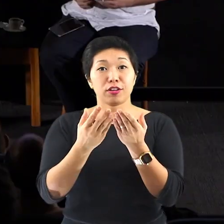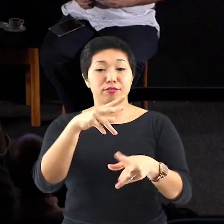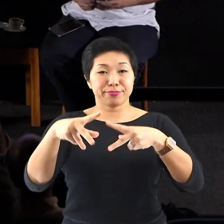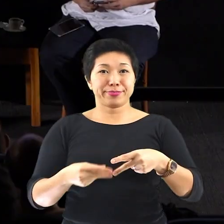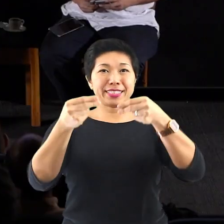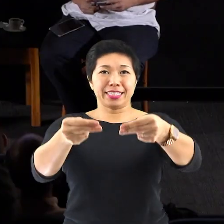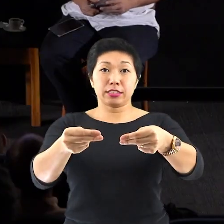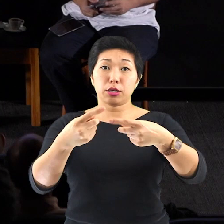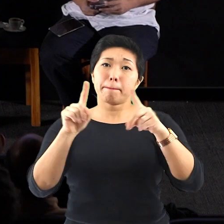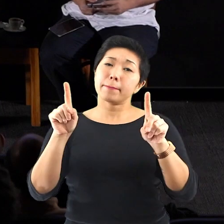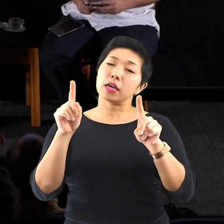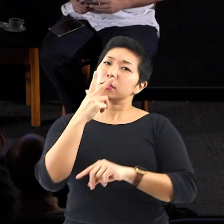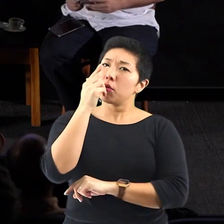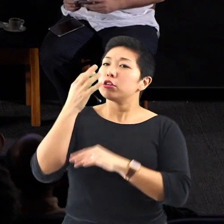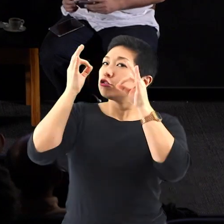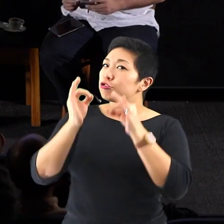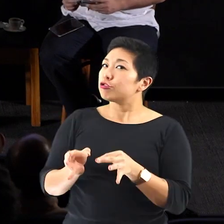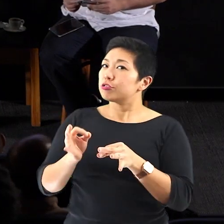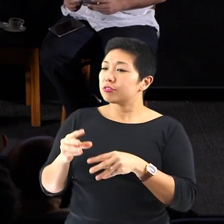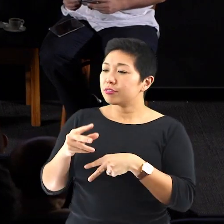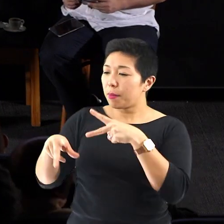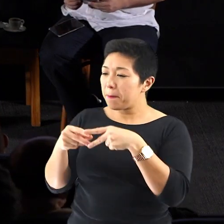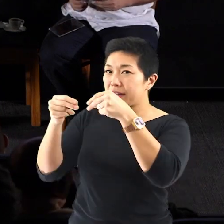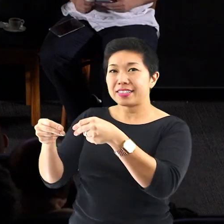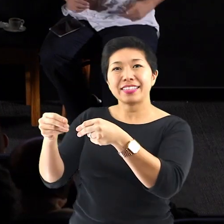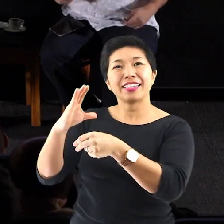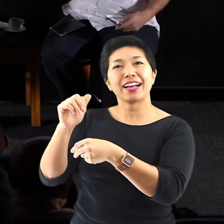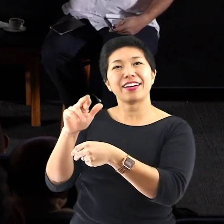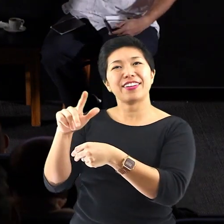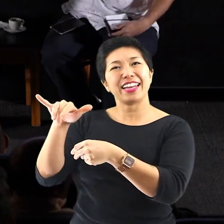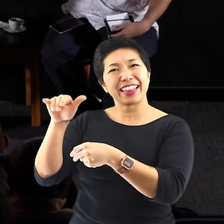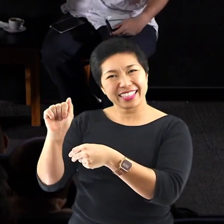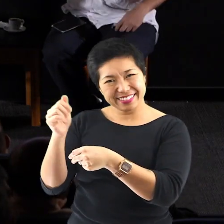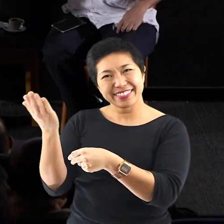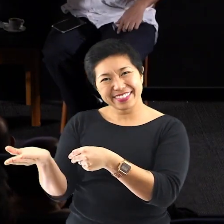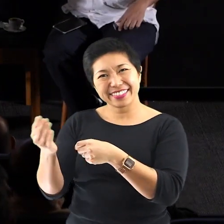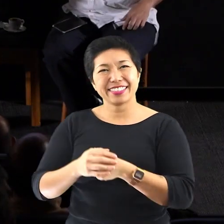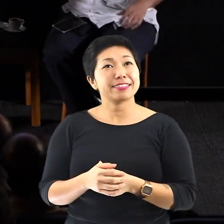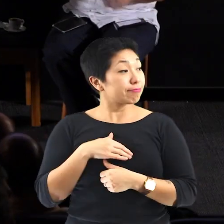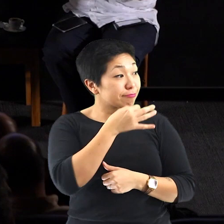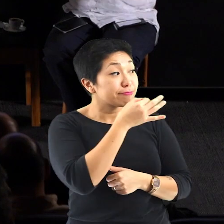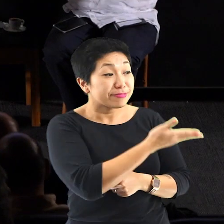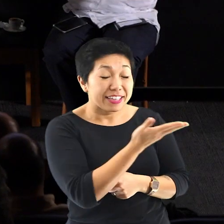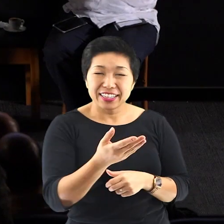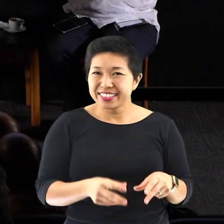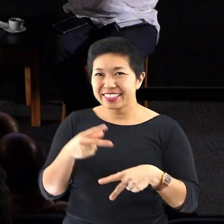mas acho que é justo se eu der o livro para a Carolina, não é? Porque o que você